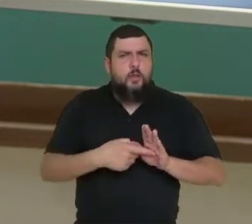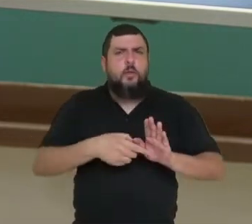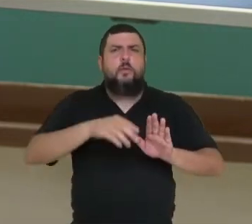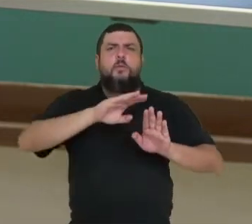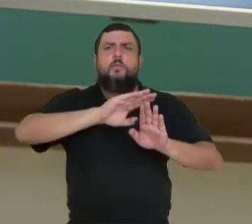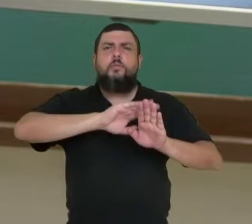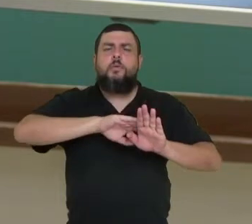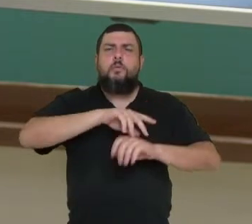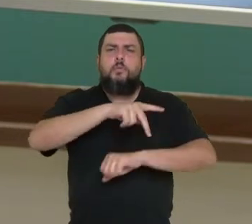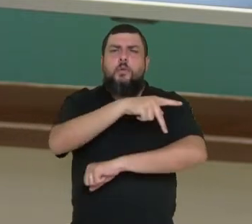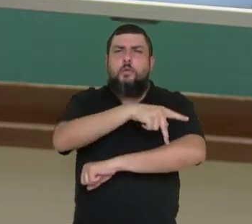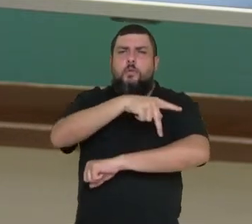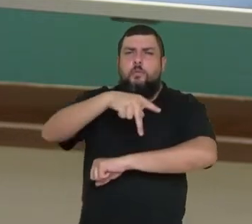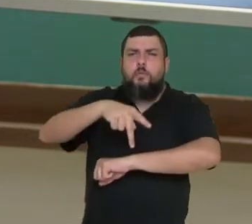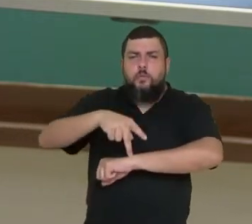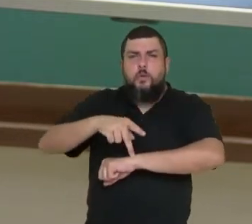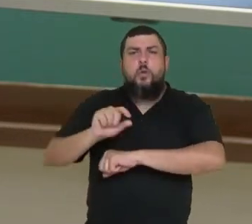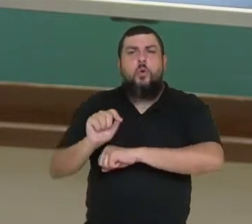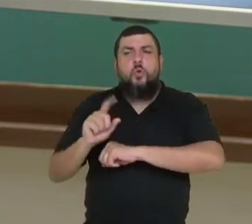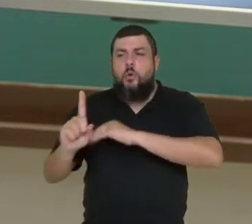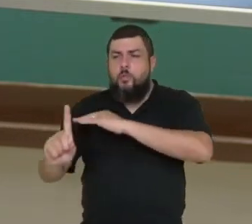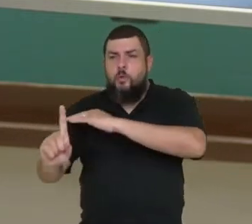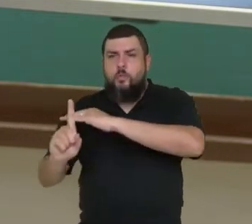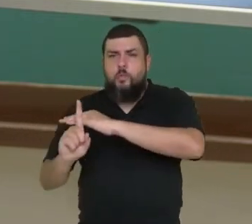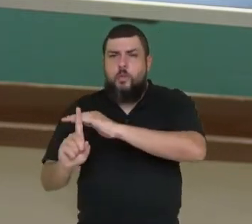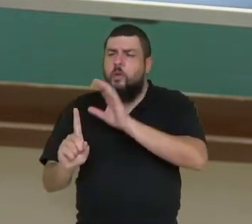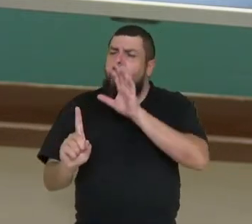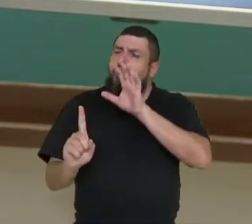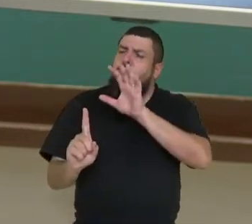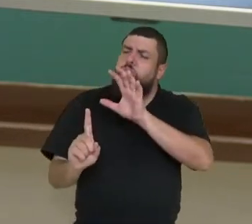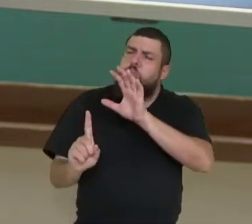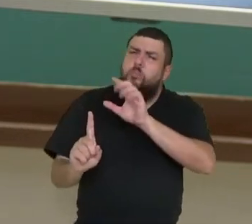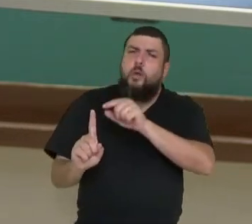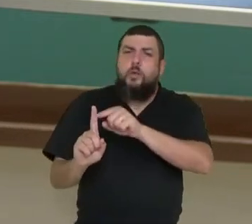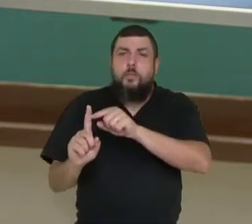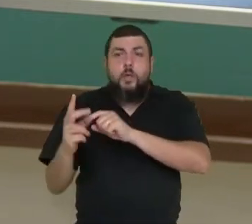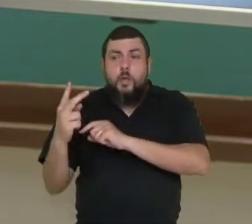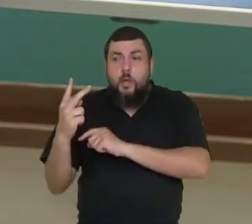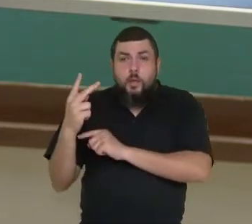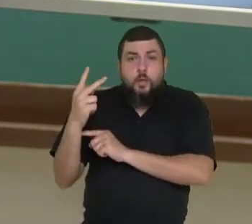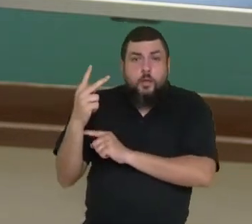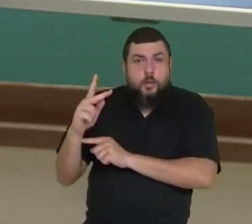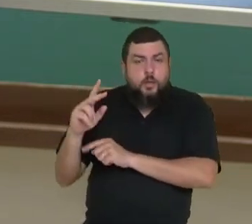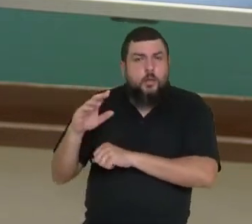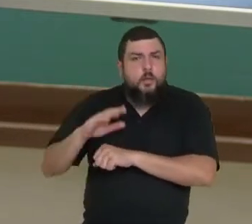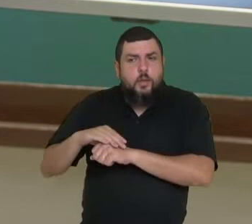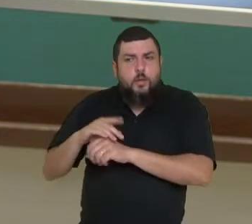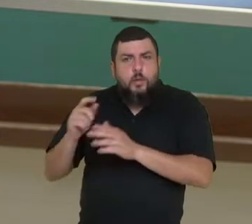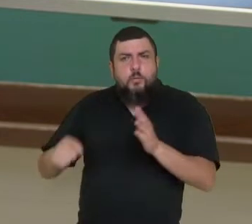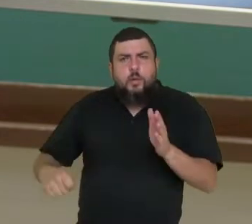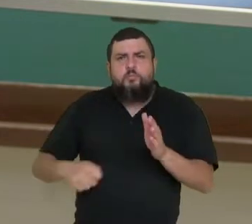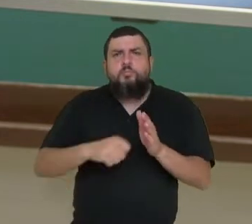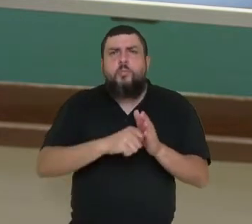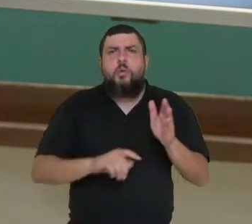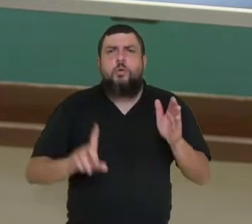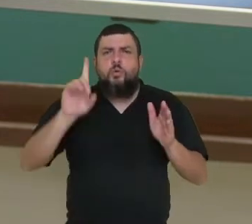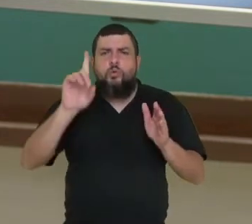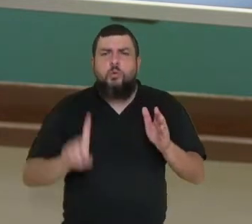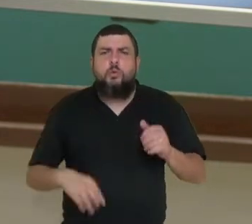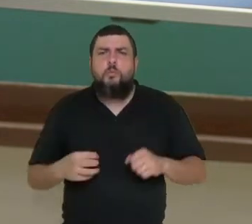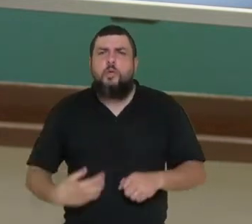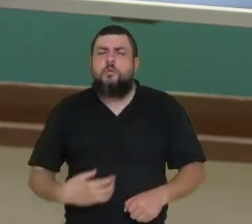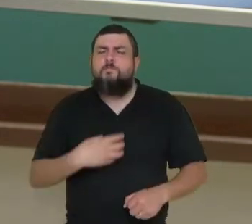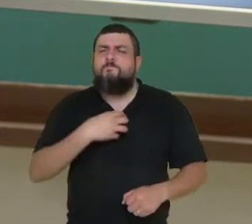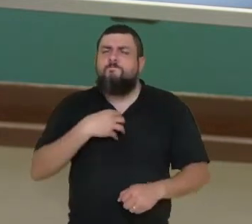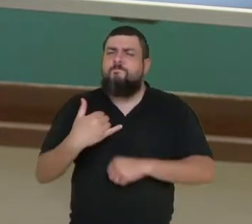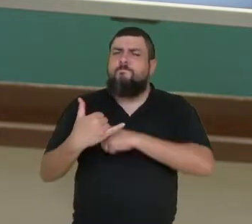em que sensibiliza o consumidor para o exercício da cidadania, na reivindicação de um direito quando sente-se que foi